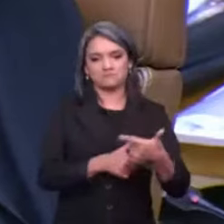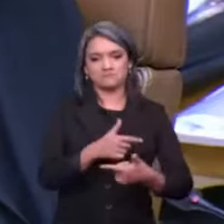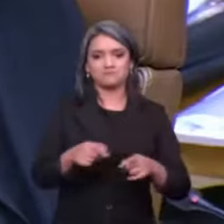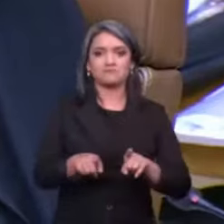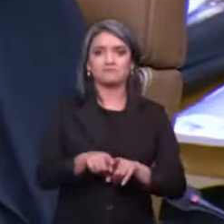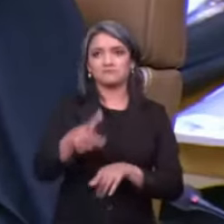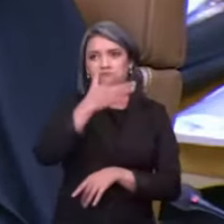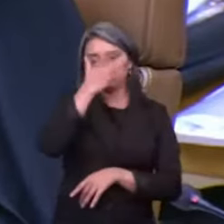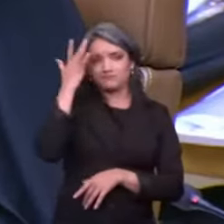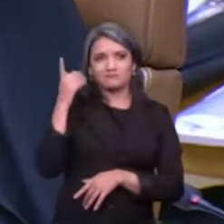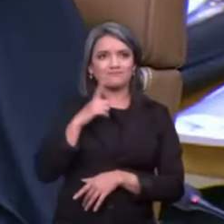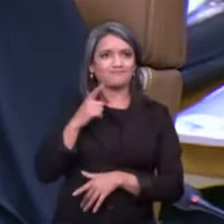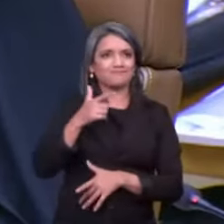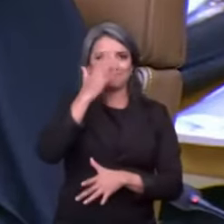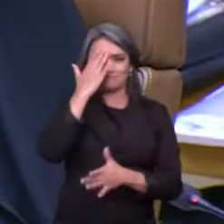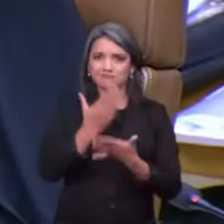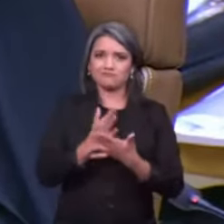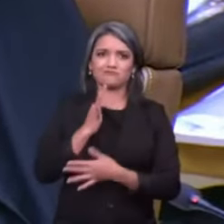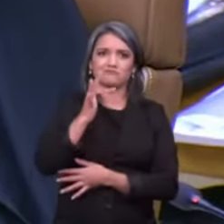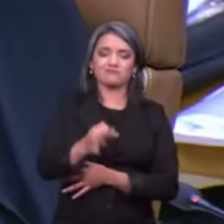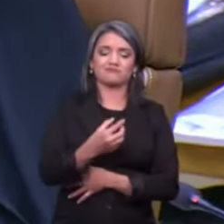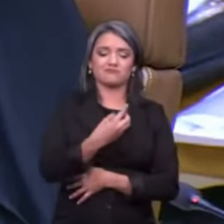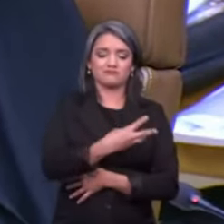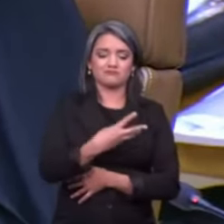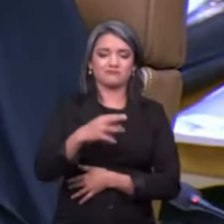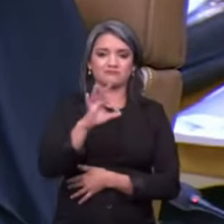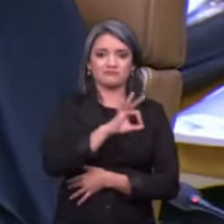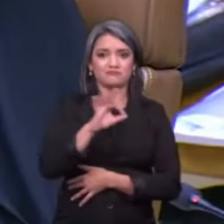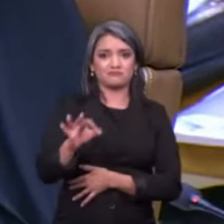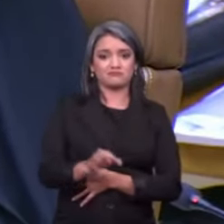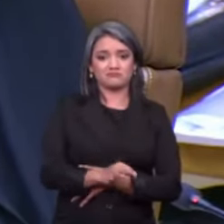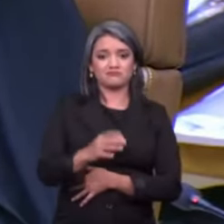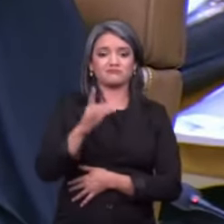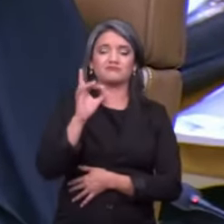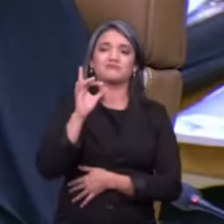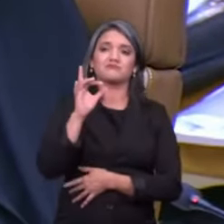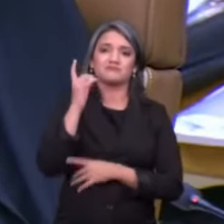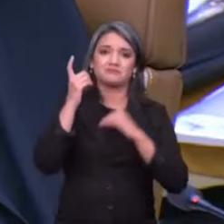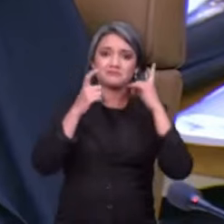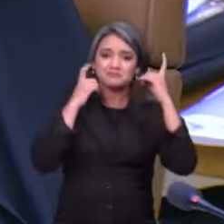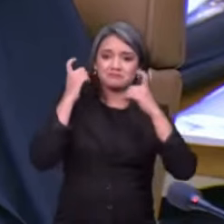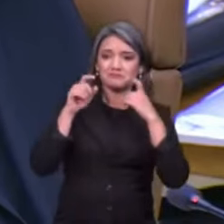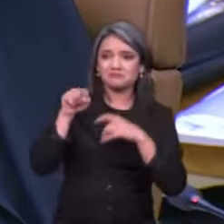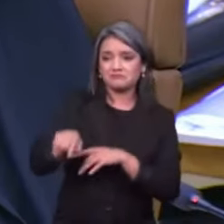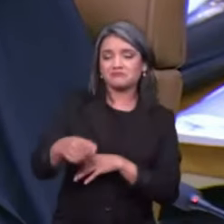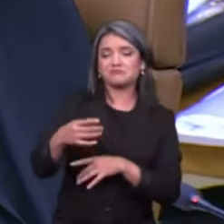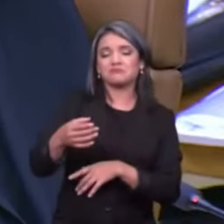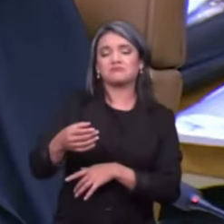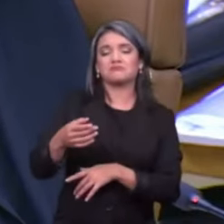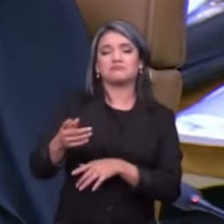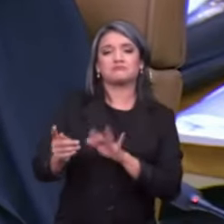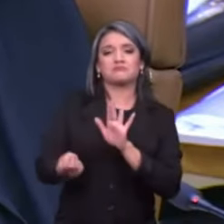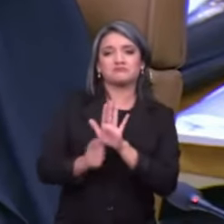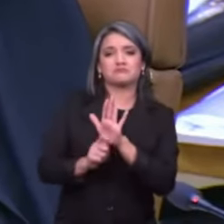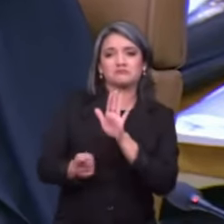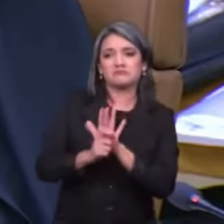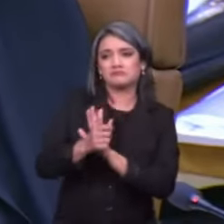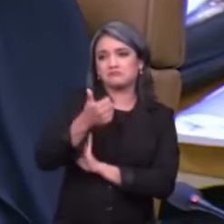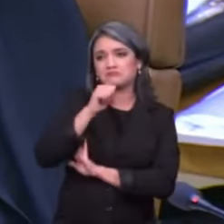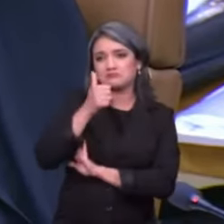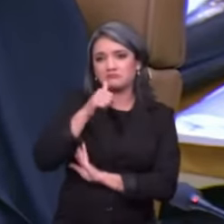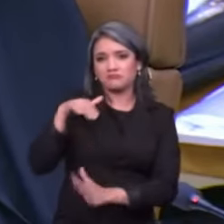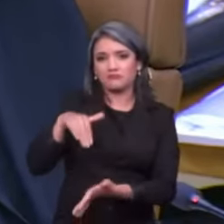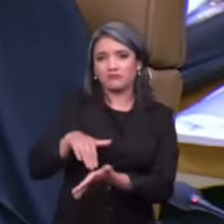imediato e 33% têm medo que seu parente beba ou se drogue até morrer, ou alegam já ter sofrido ameaças do